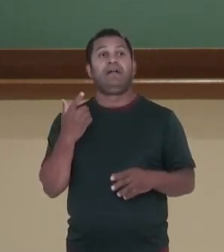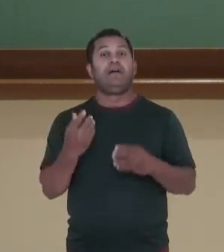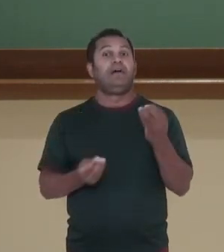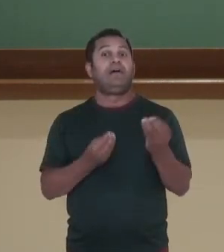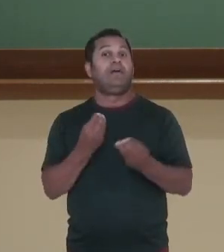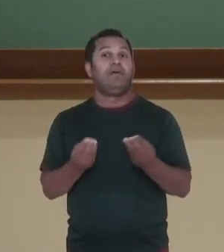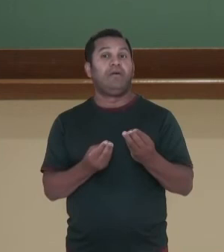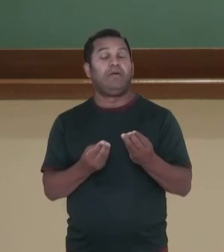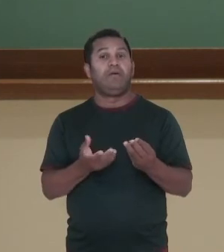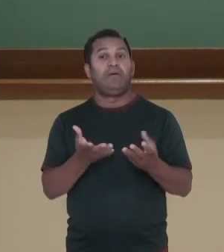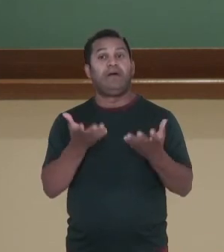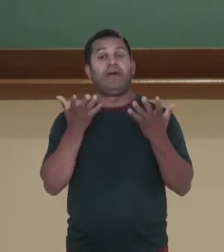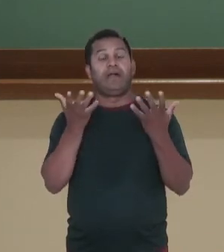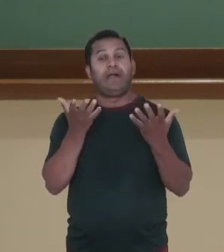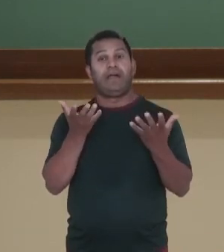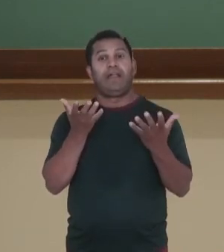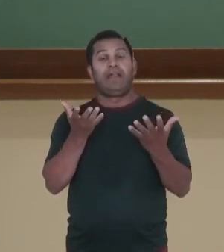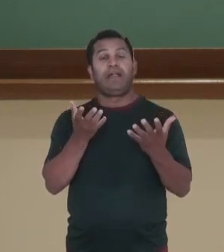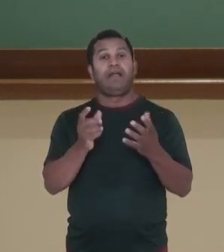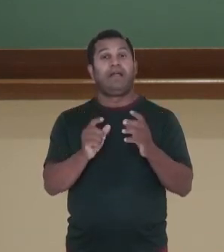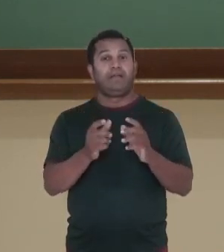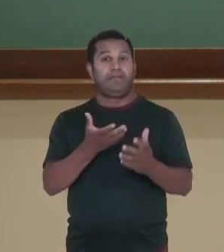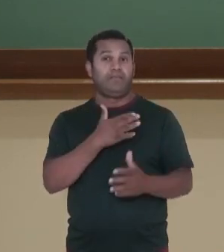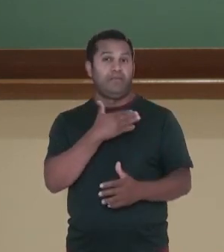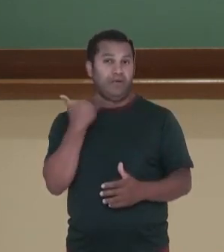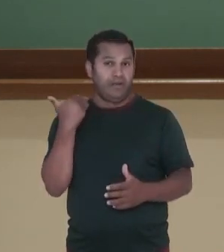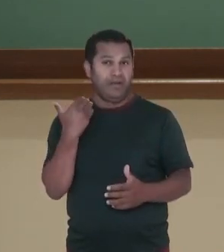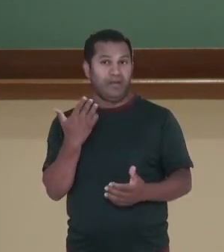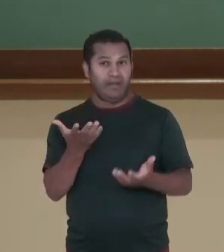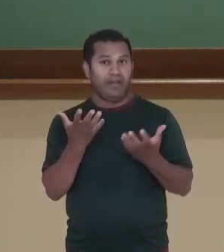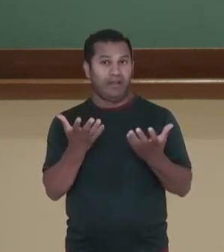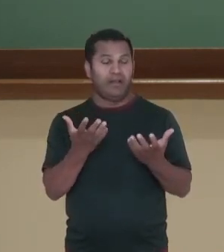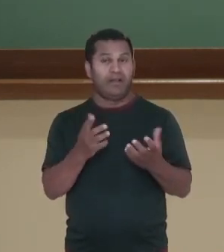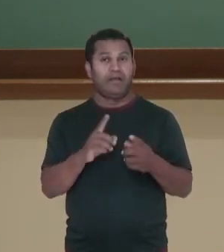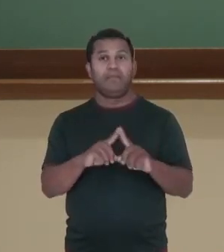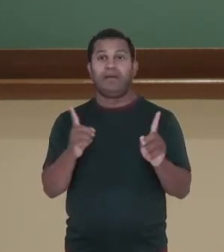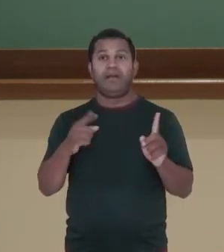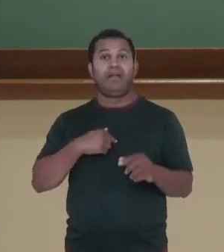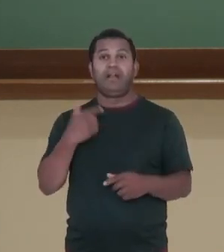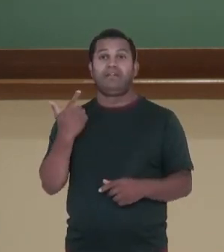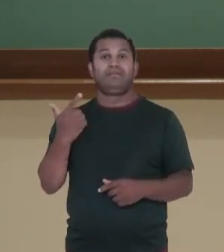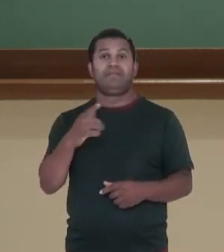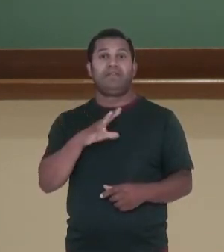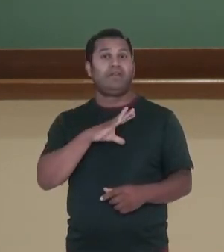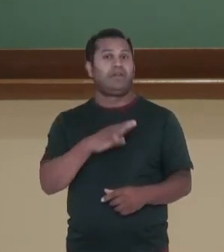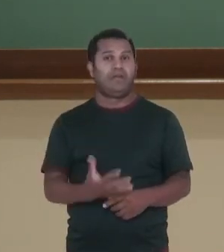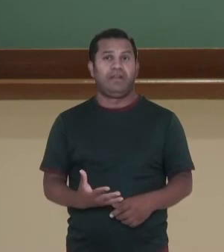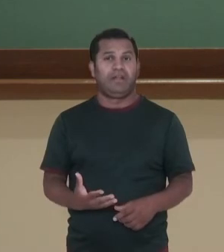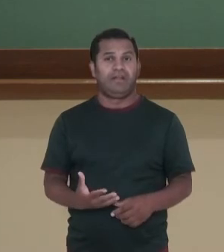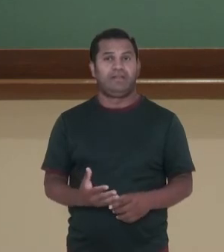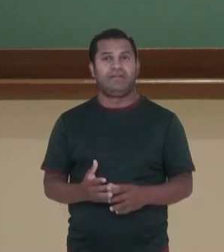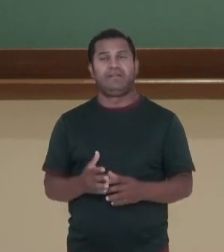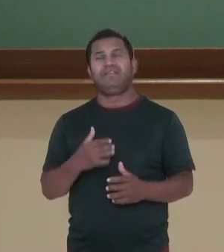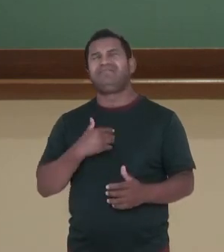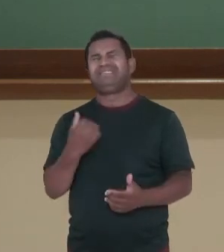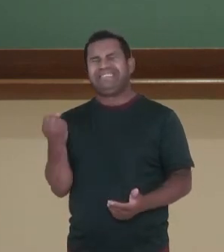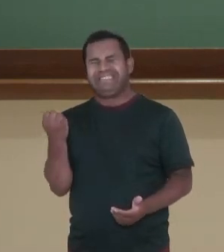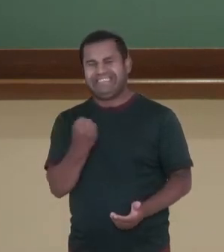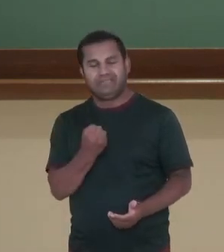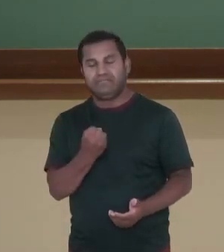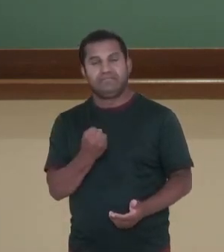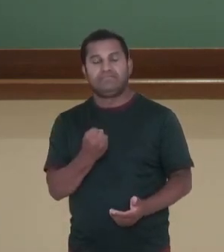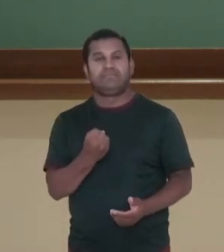se suicidar, né? Então o que que ela faz? Ela vai procurar um médico e ela vai solicitar ao médico esse